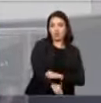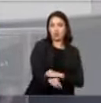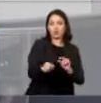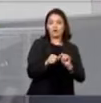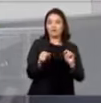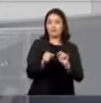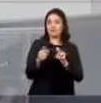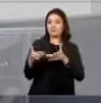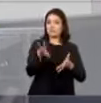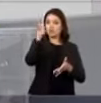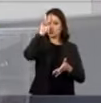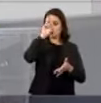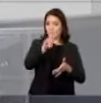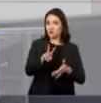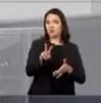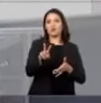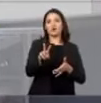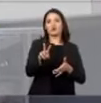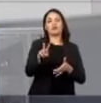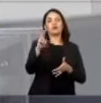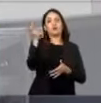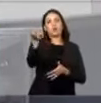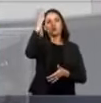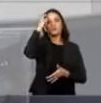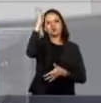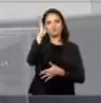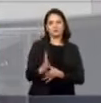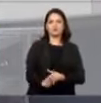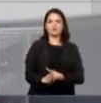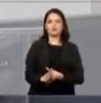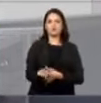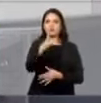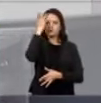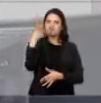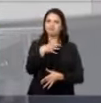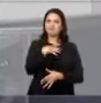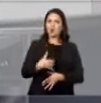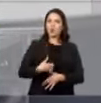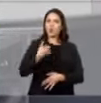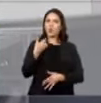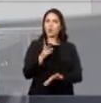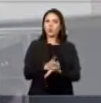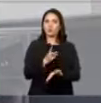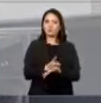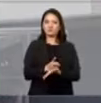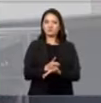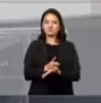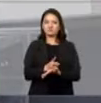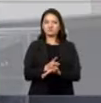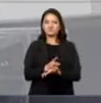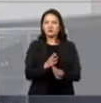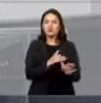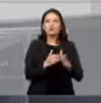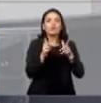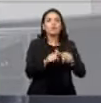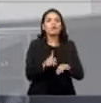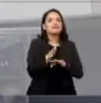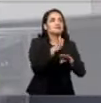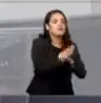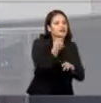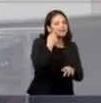audiovisual, do cinema, das novelas, e são pessoas que muito nos orgulham. onde você vai no mundo, você assiste as novelas da